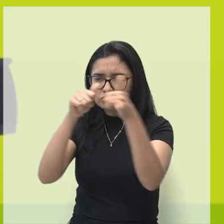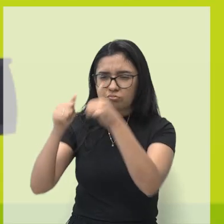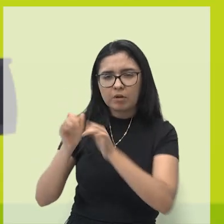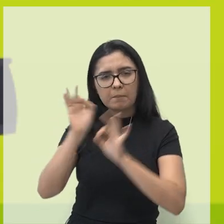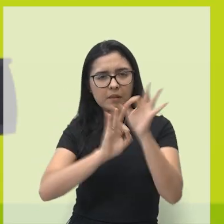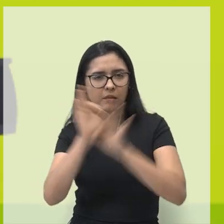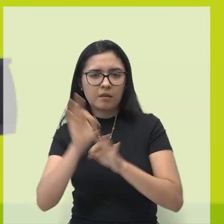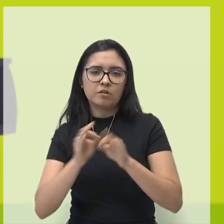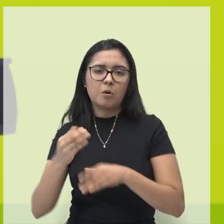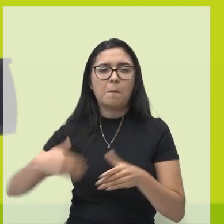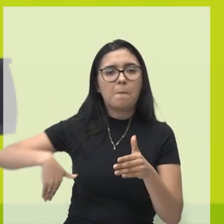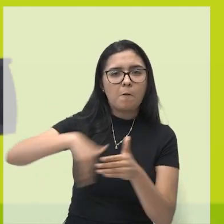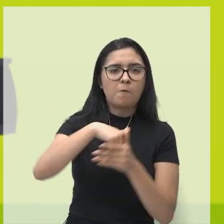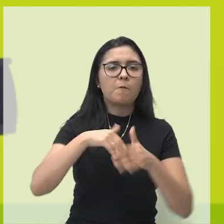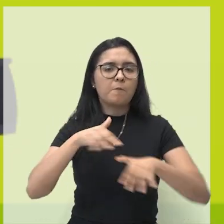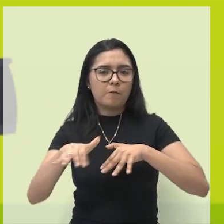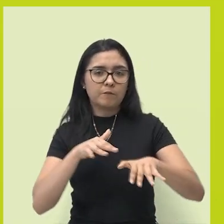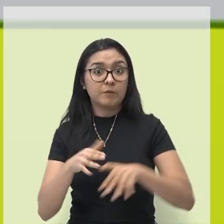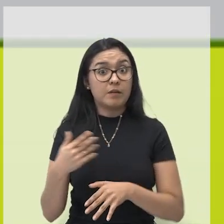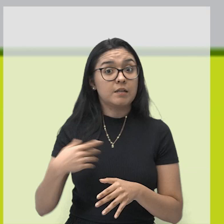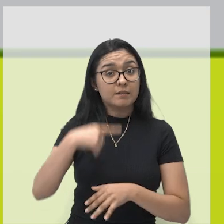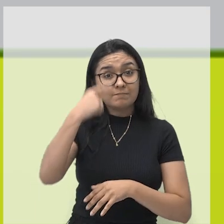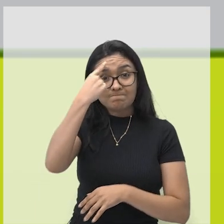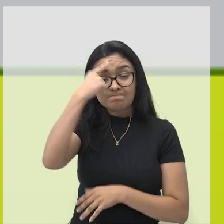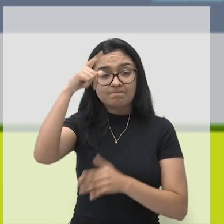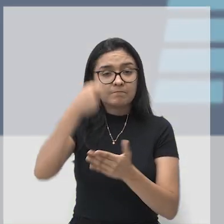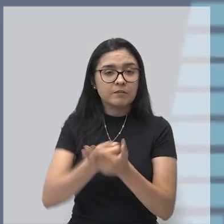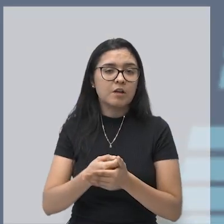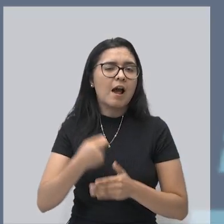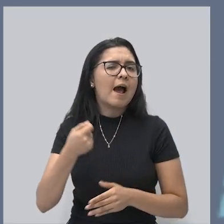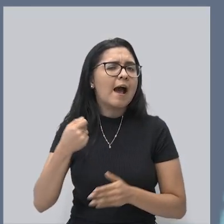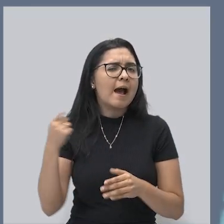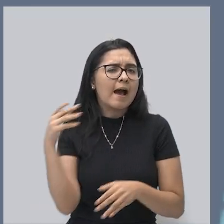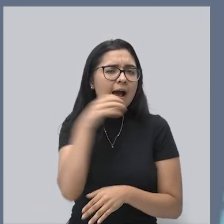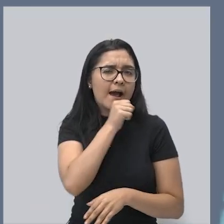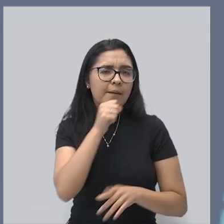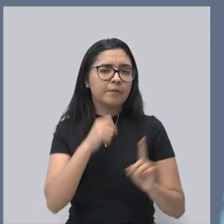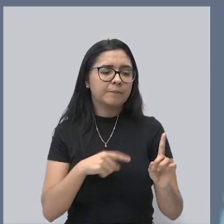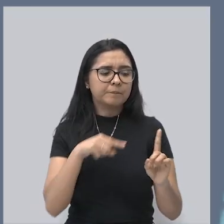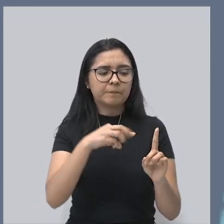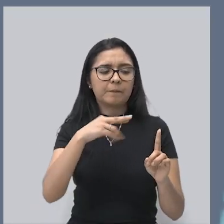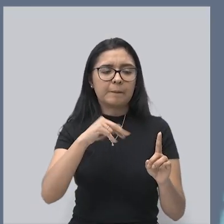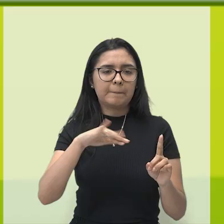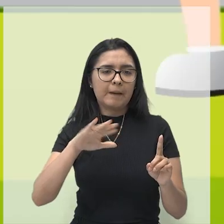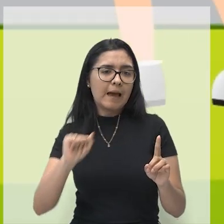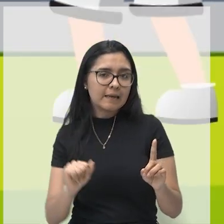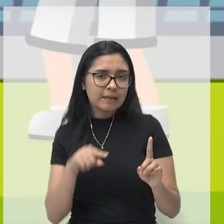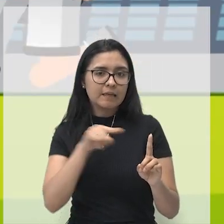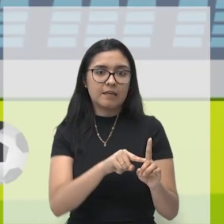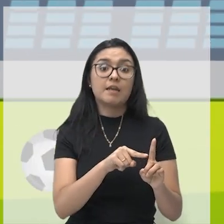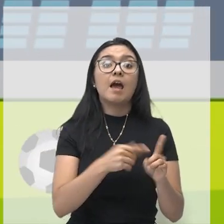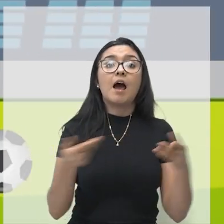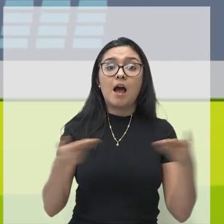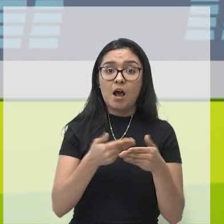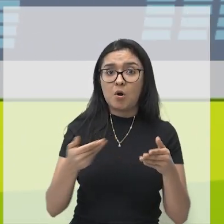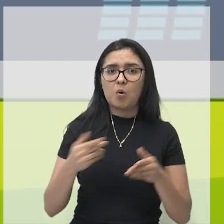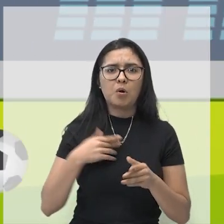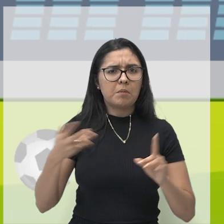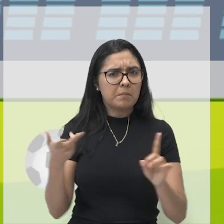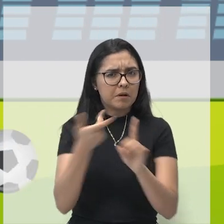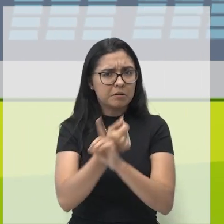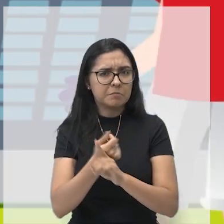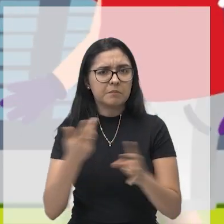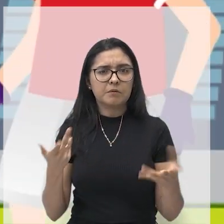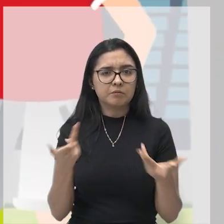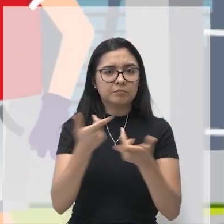próximo movimento. Com uma decisão rápida, João passa a bola para Maria, que está livre na lateral. Maria, com habilidade